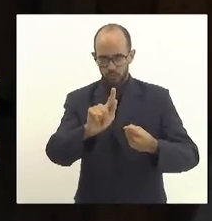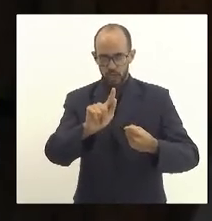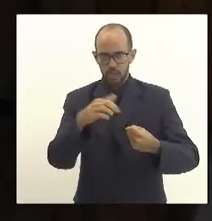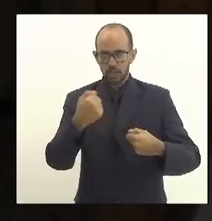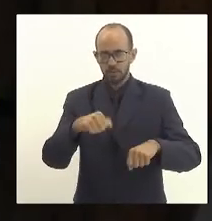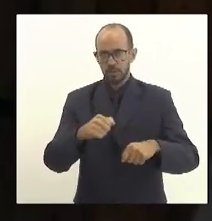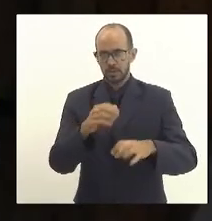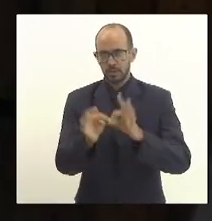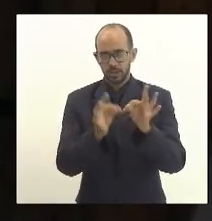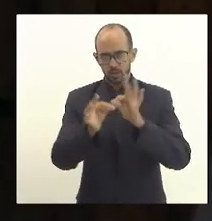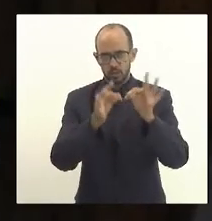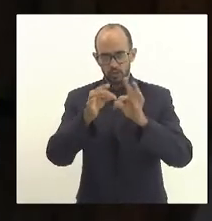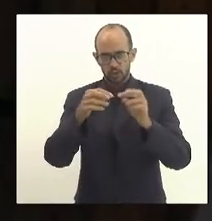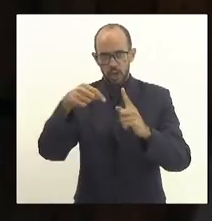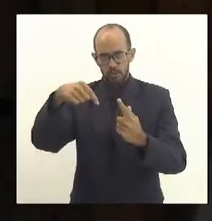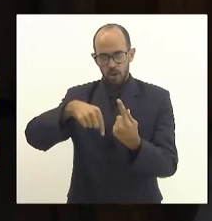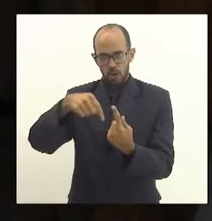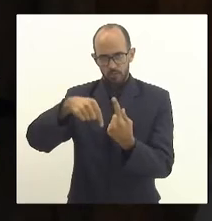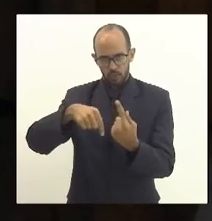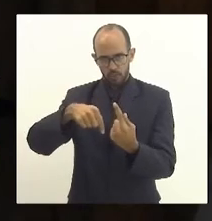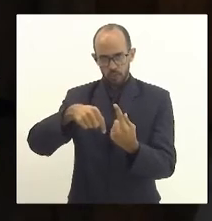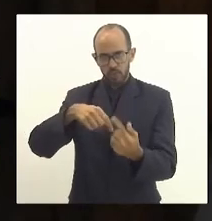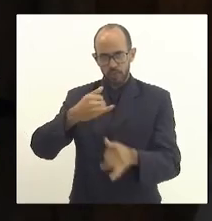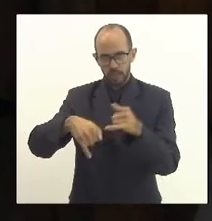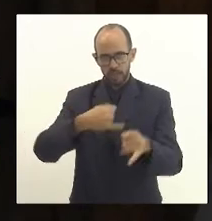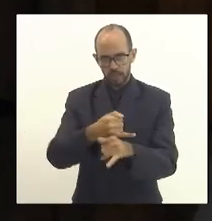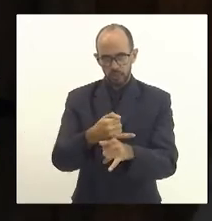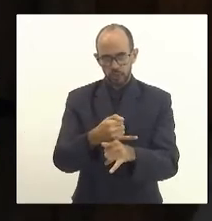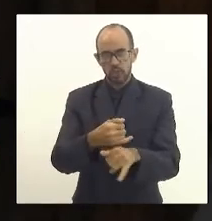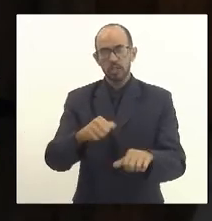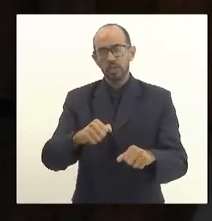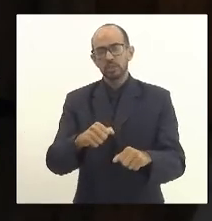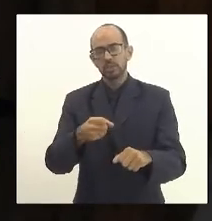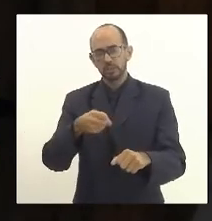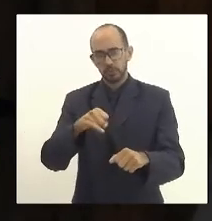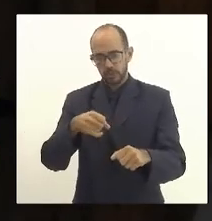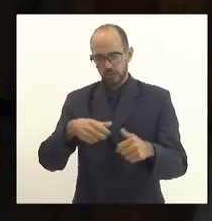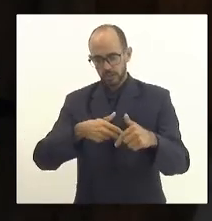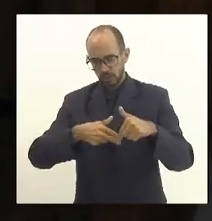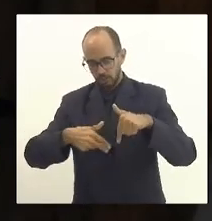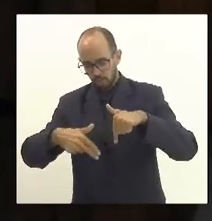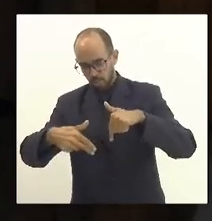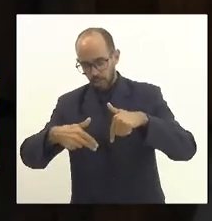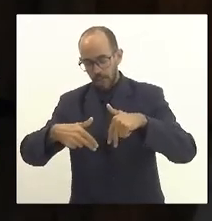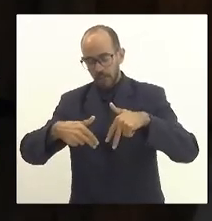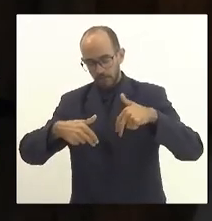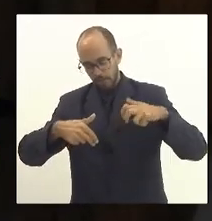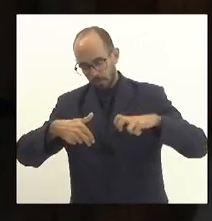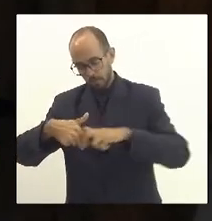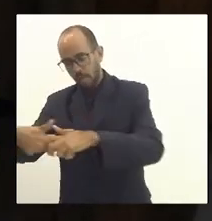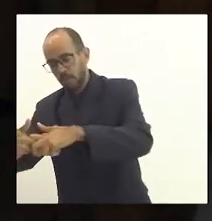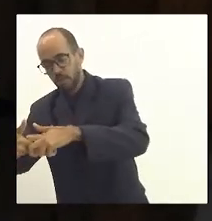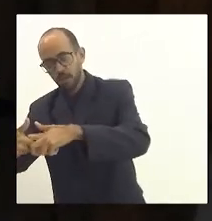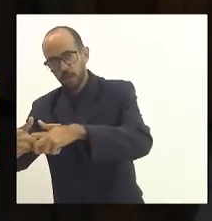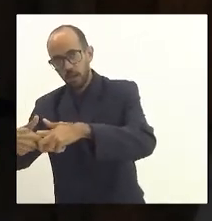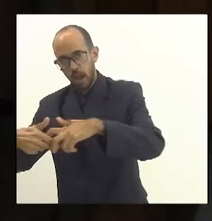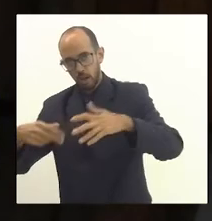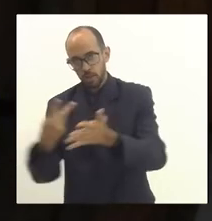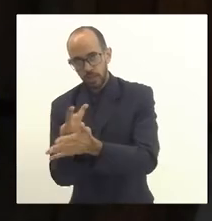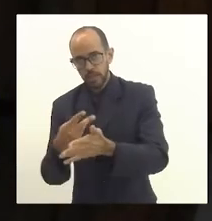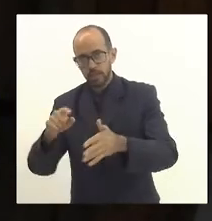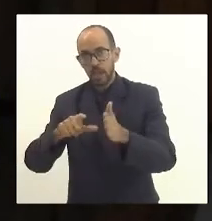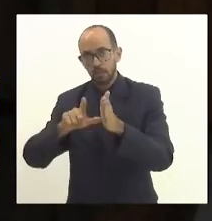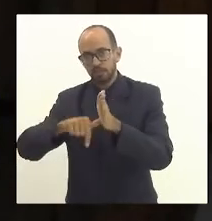de tecnologia móvel, né, internet móvel, e você atravessa na frente do carro, o carro vai pegar você. Com uma latência